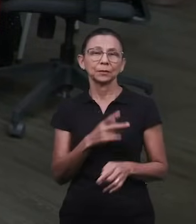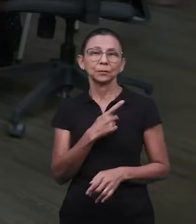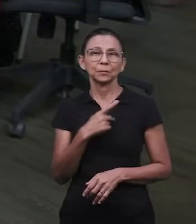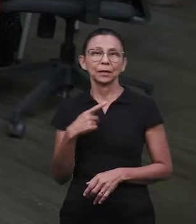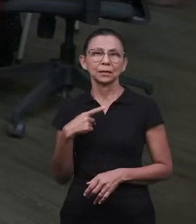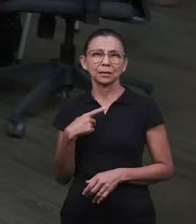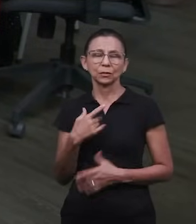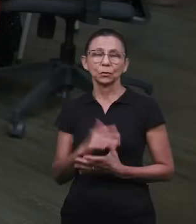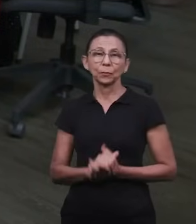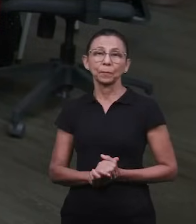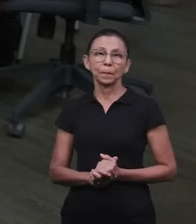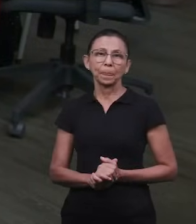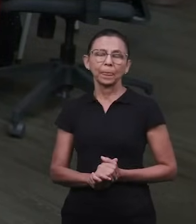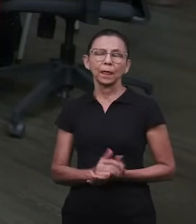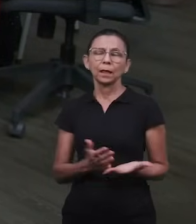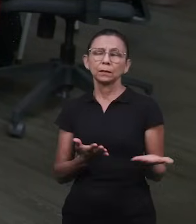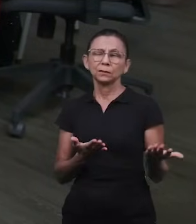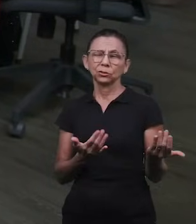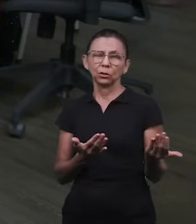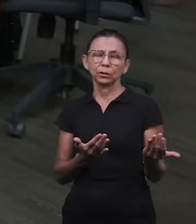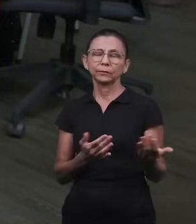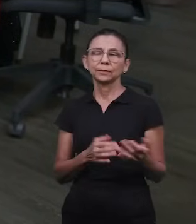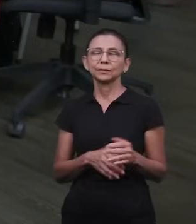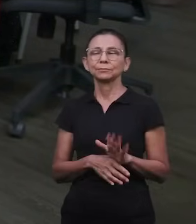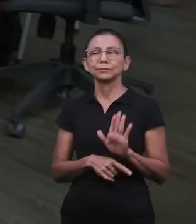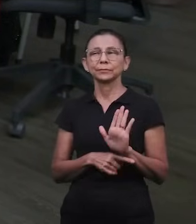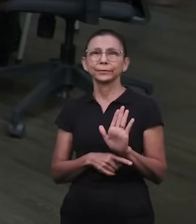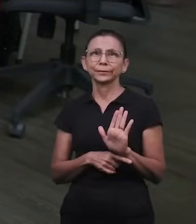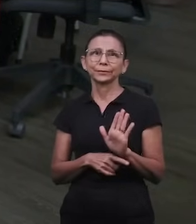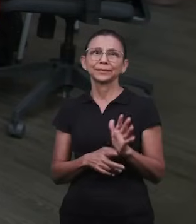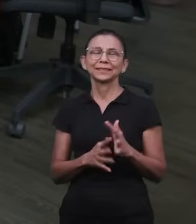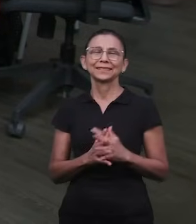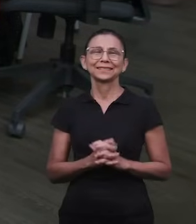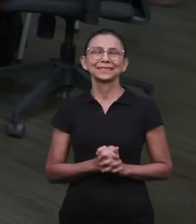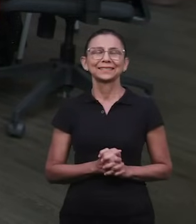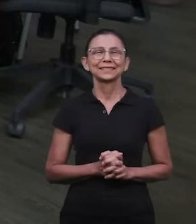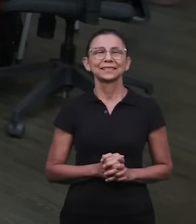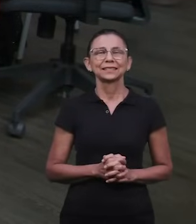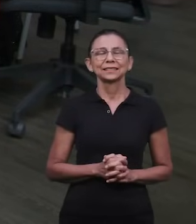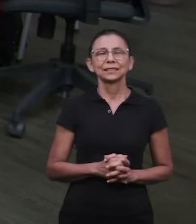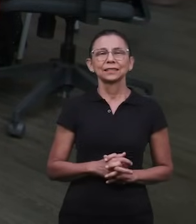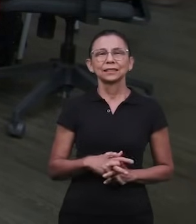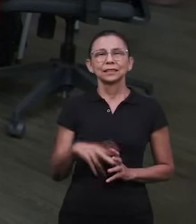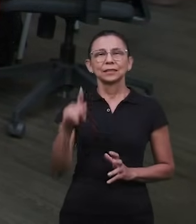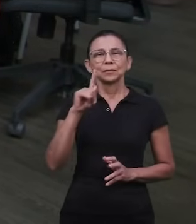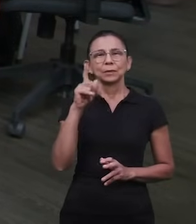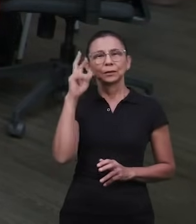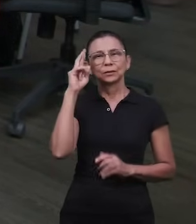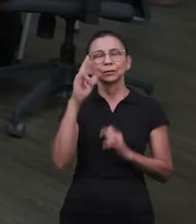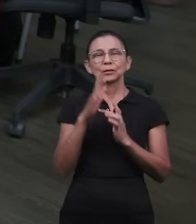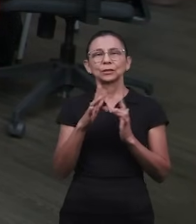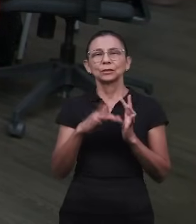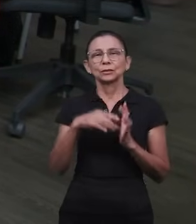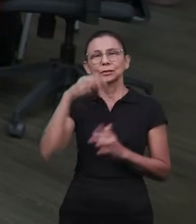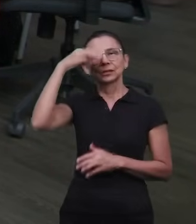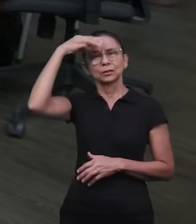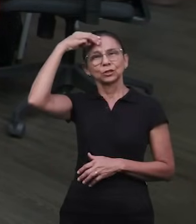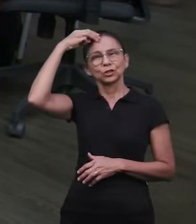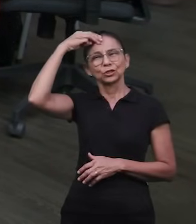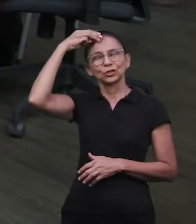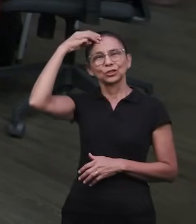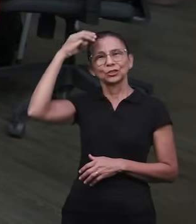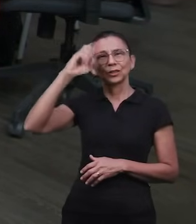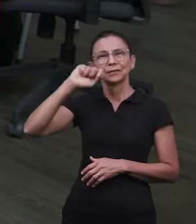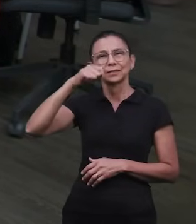pastor convidado, né? Eu faço questão sempre de chamar de jovem, porque ajuda, né? Pastor Alexandre Brasil, paz do Senhor, Alexandre. Paz do Senhor. Mas é jovem, você